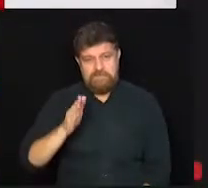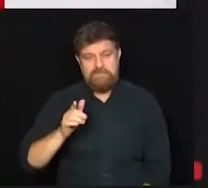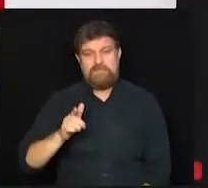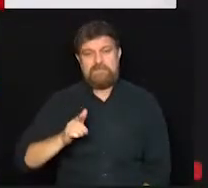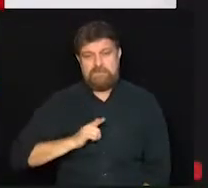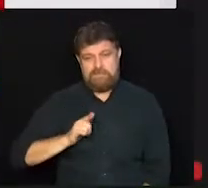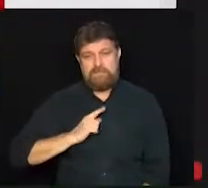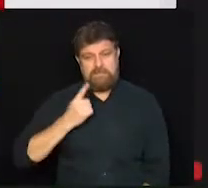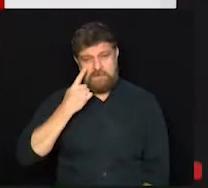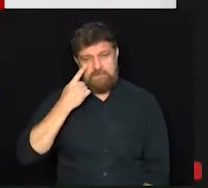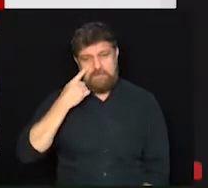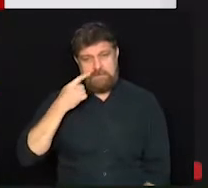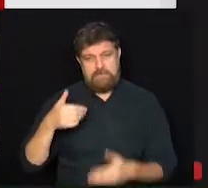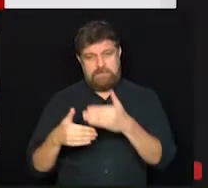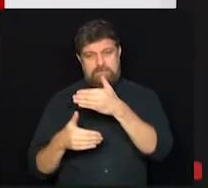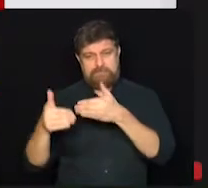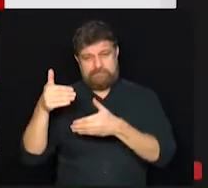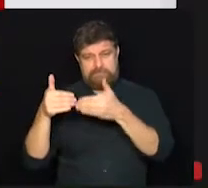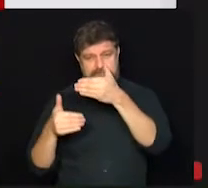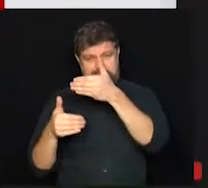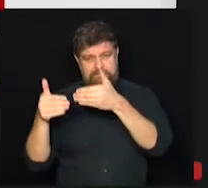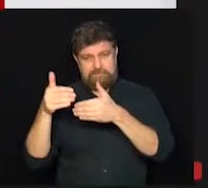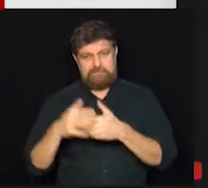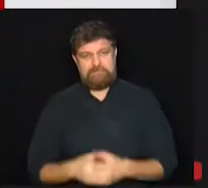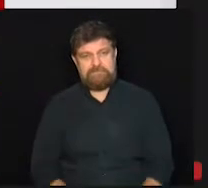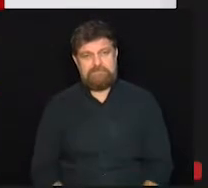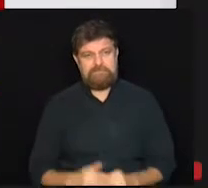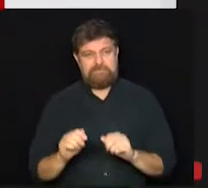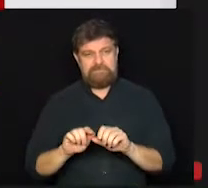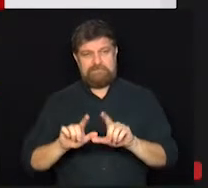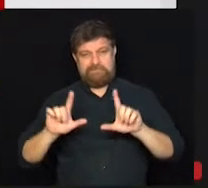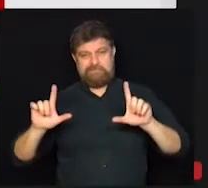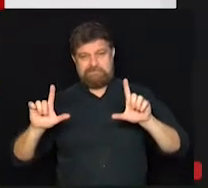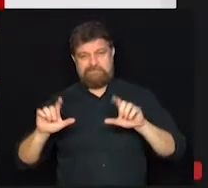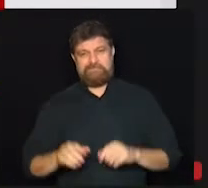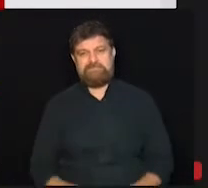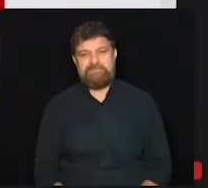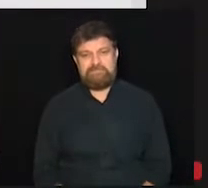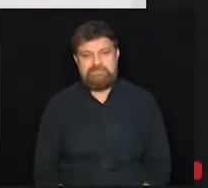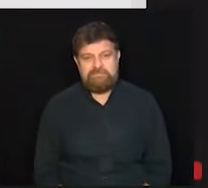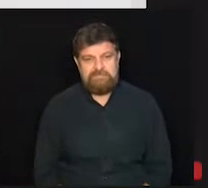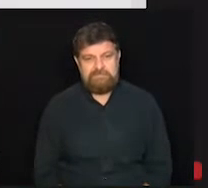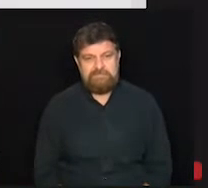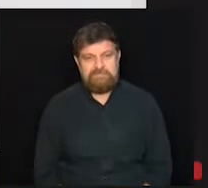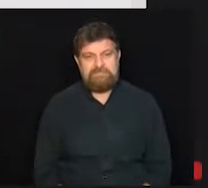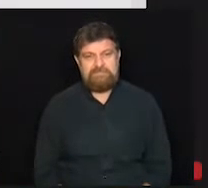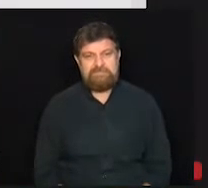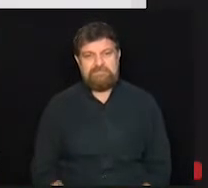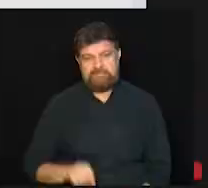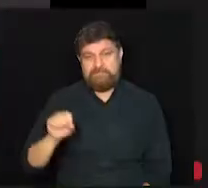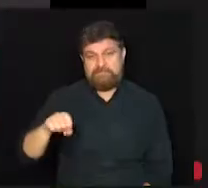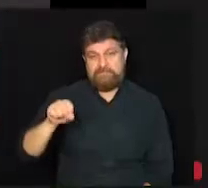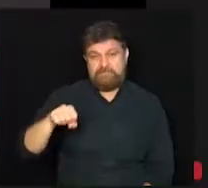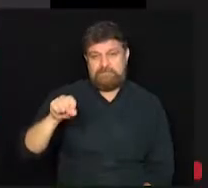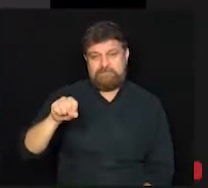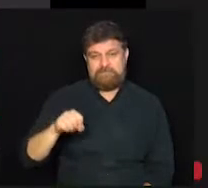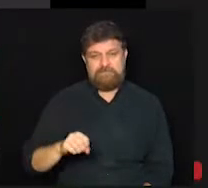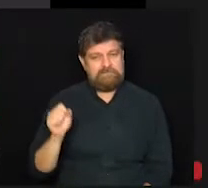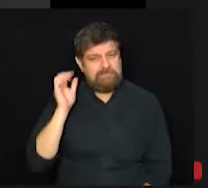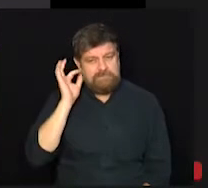aqui. Só quero que apareça a tela inteira. Pronto, agora tá, né? Sim.